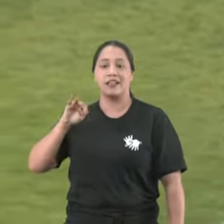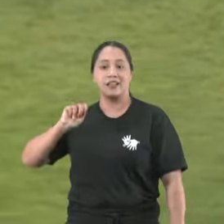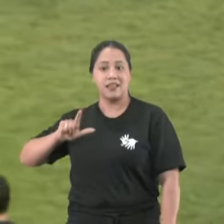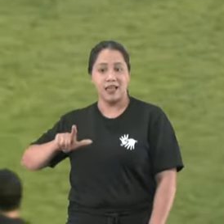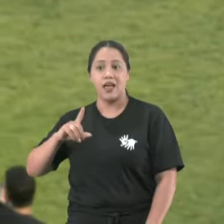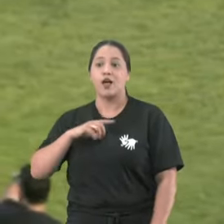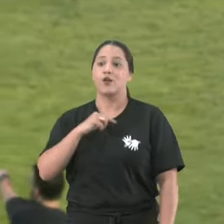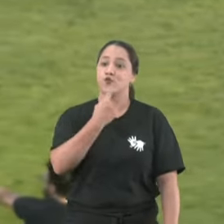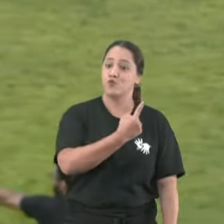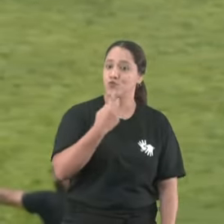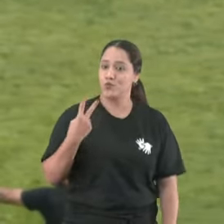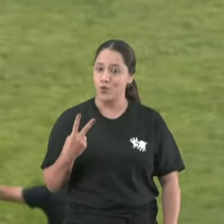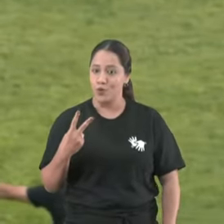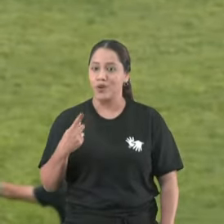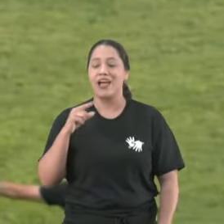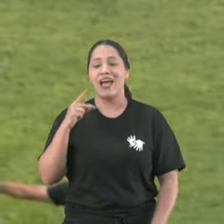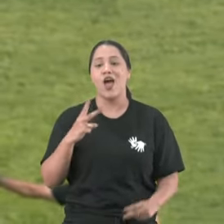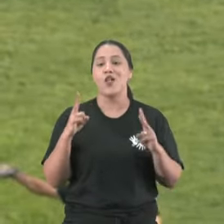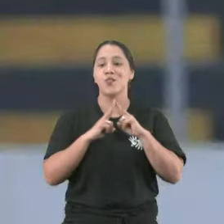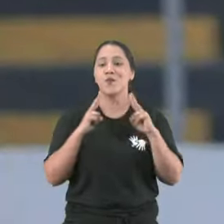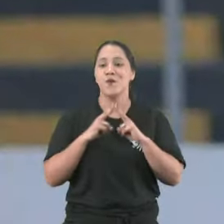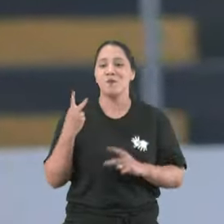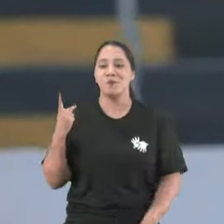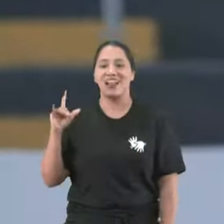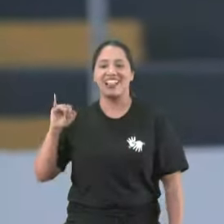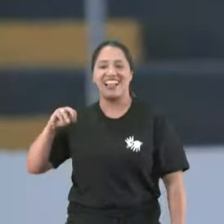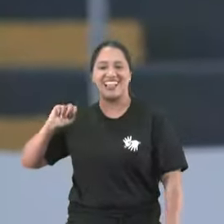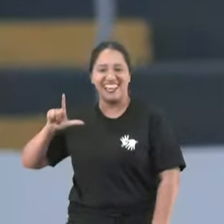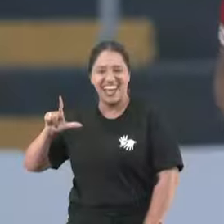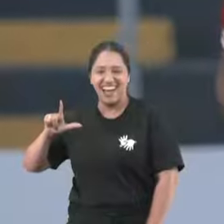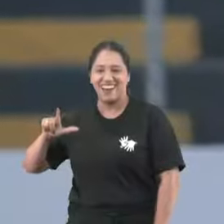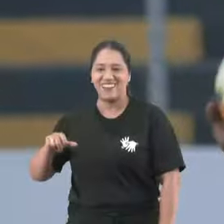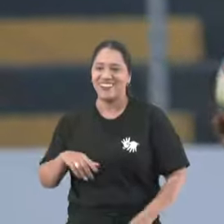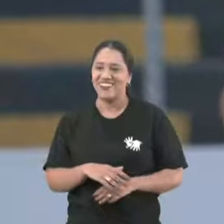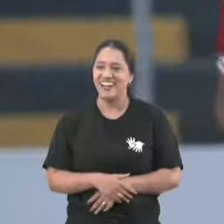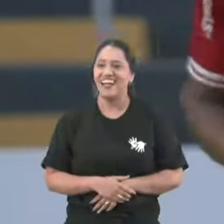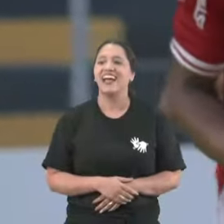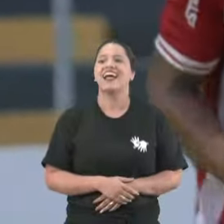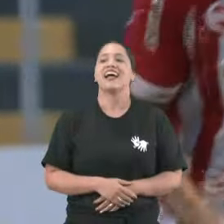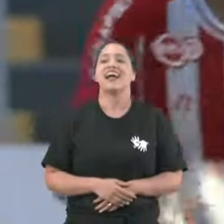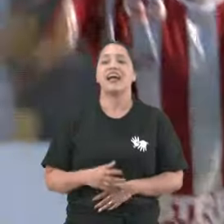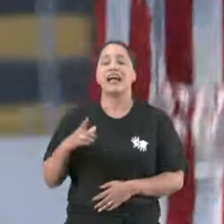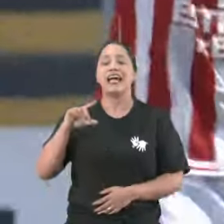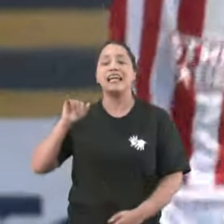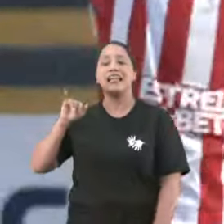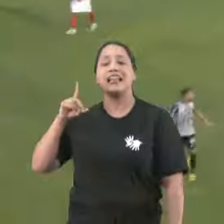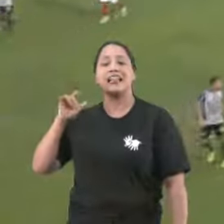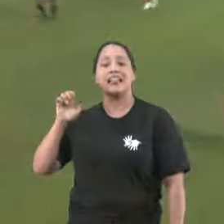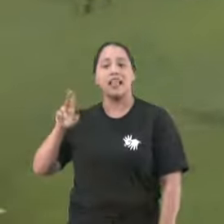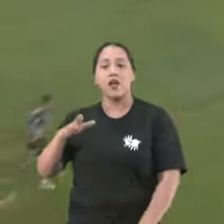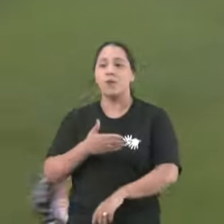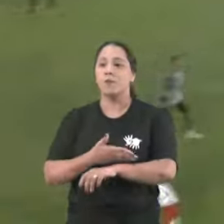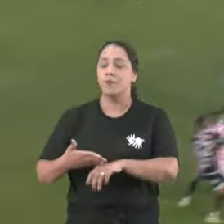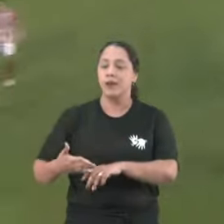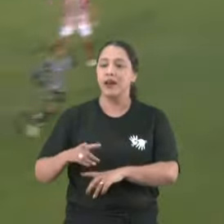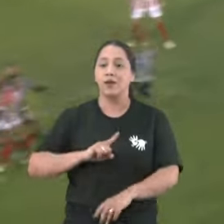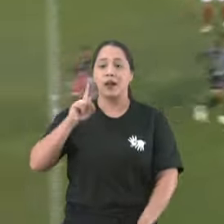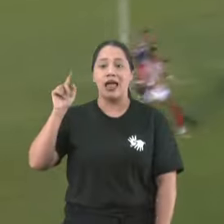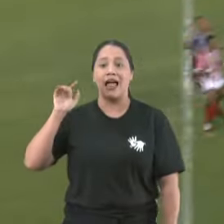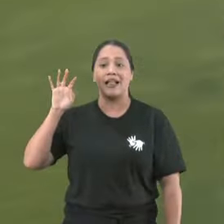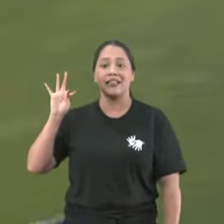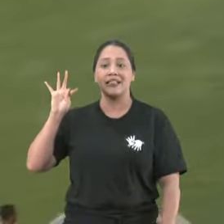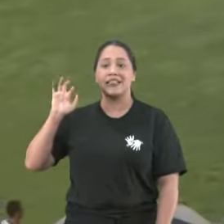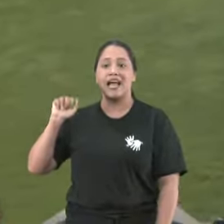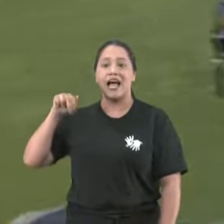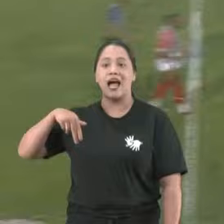1 e 2. É uma dupla de Daniel. Muito bem. Né? E o Idelbrando, lá em Taquarana. Tá todo mundo